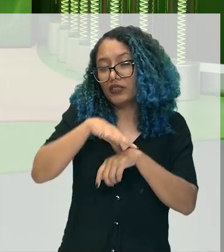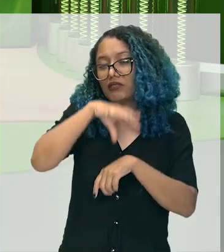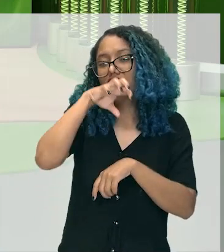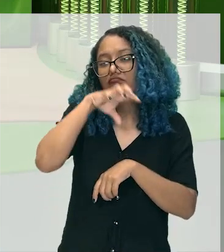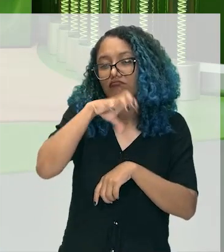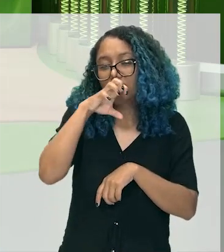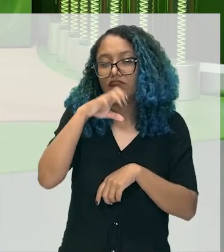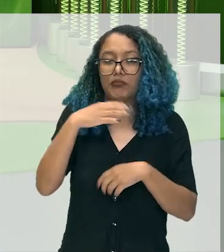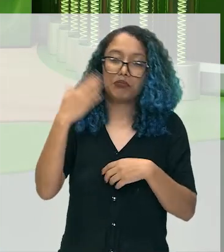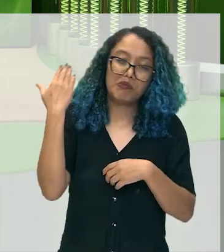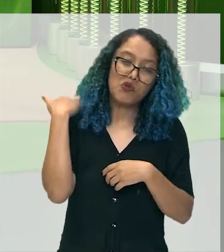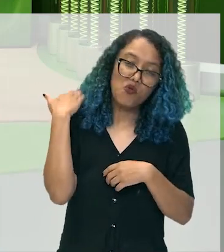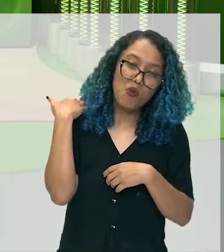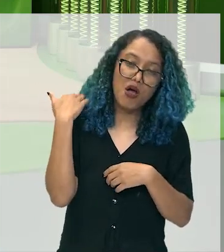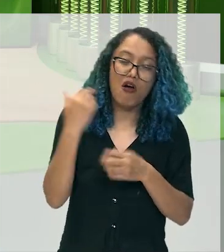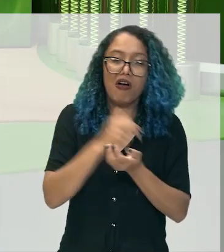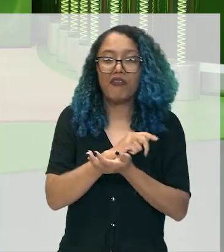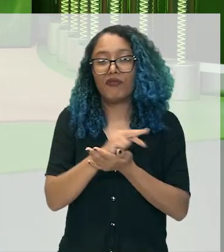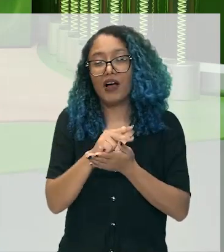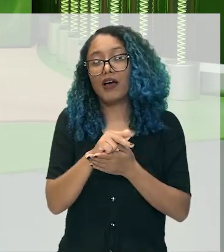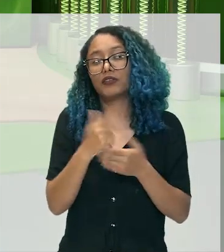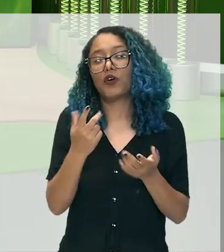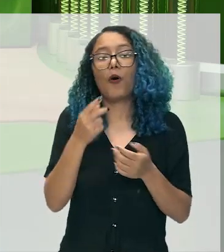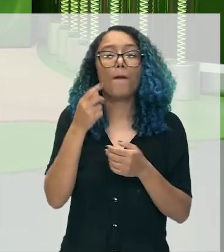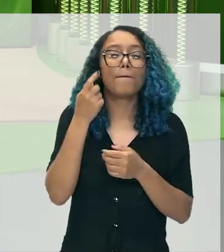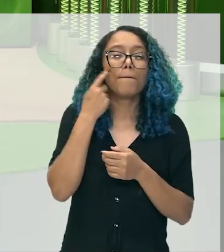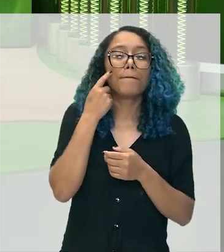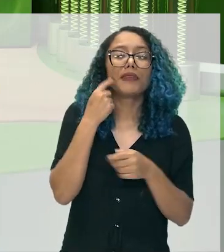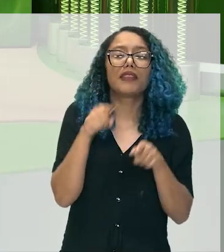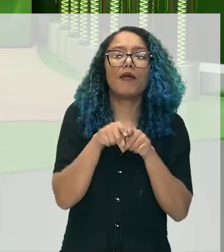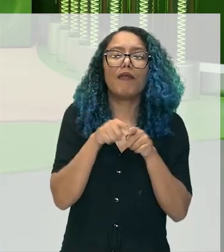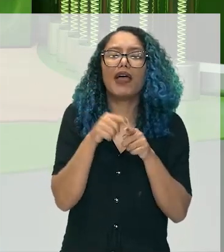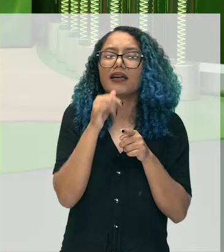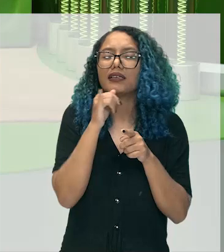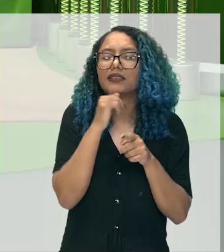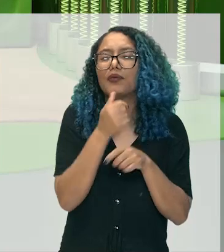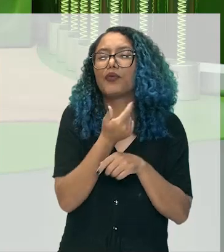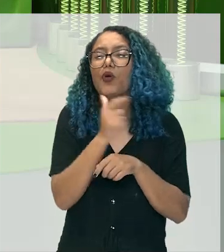respiratórias. Imaginem em outras regiões em que os degelos